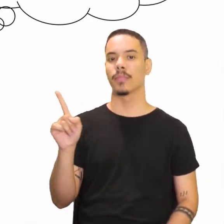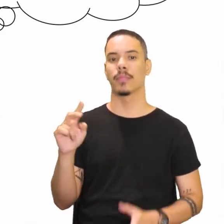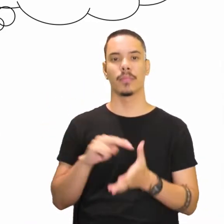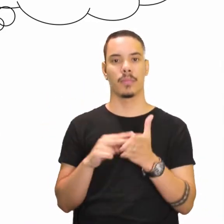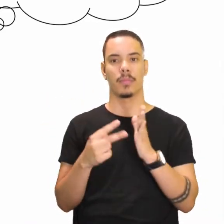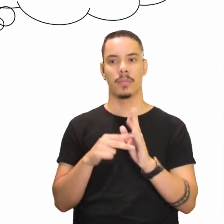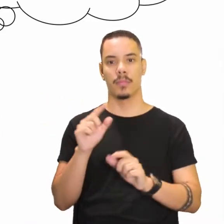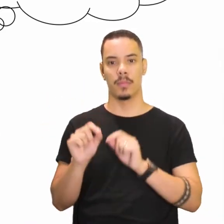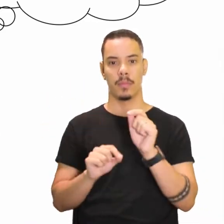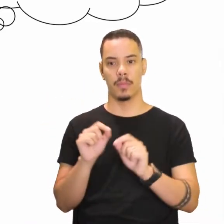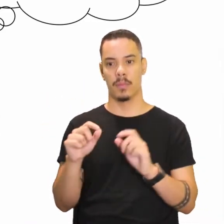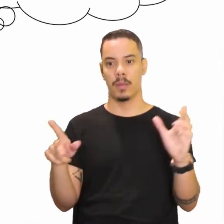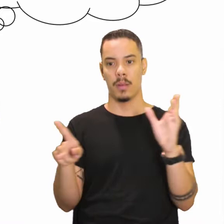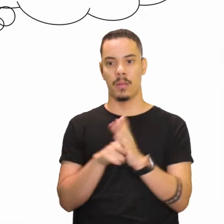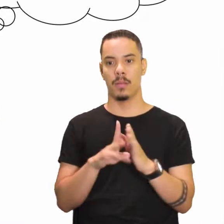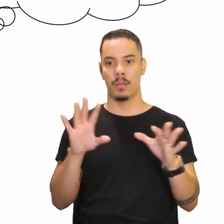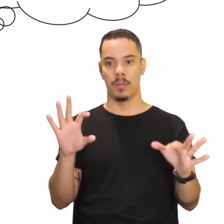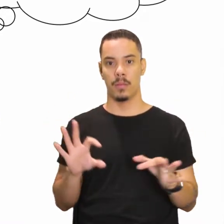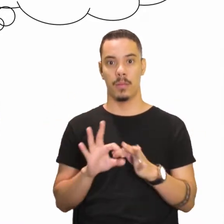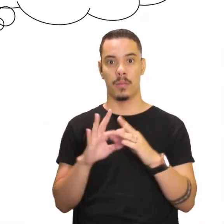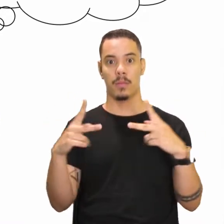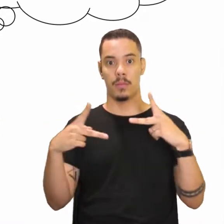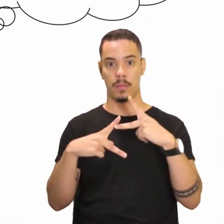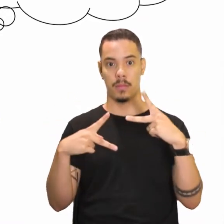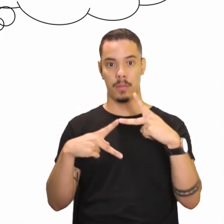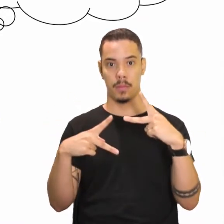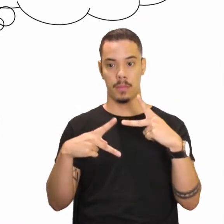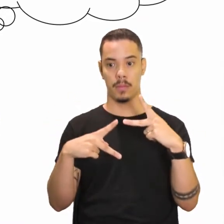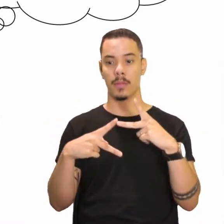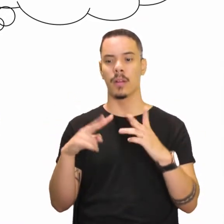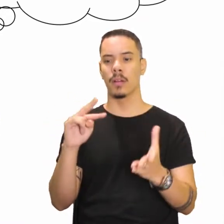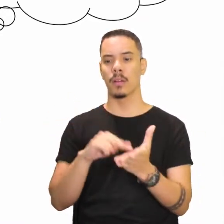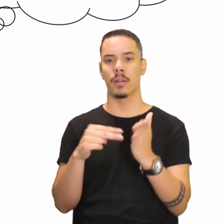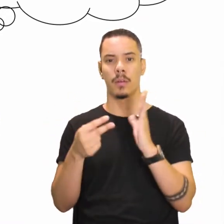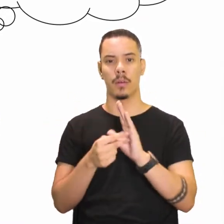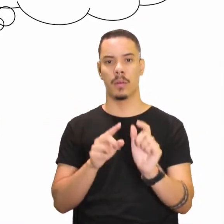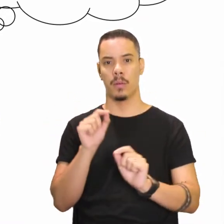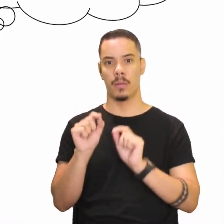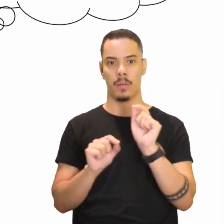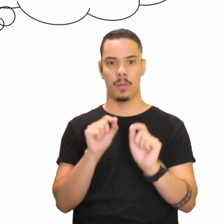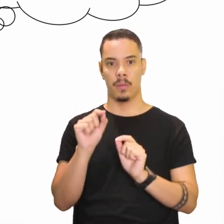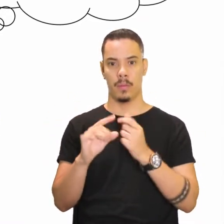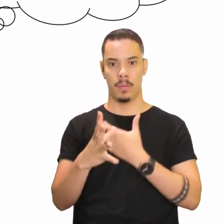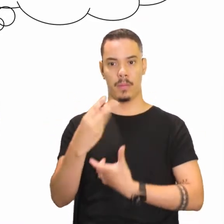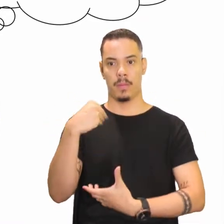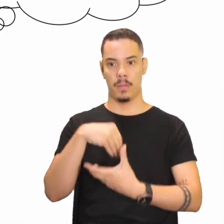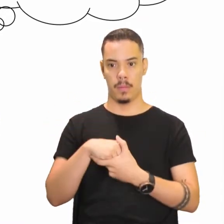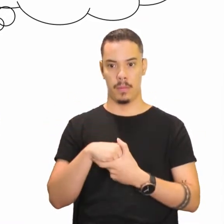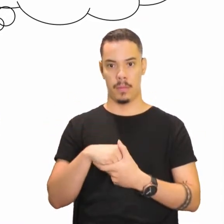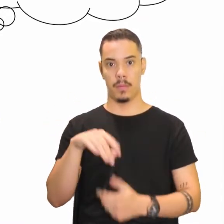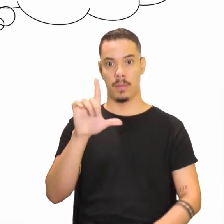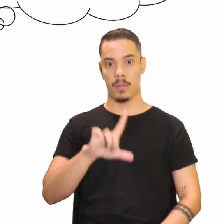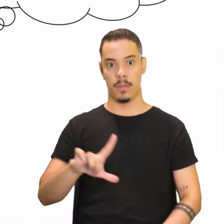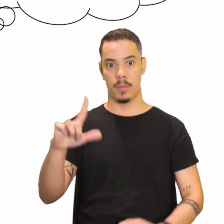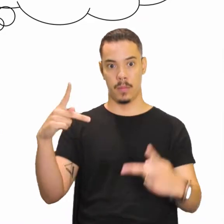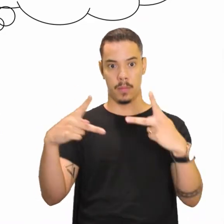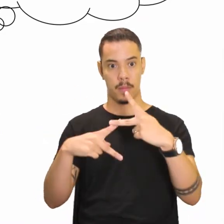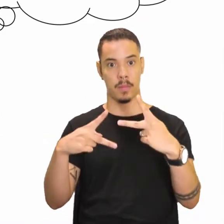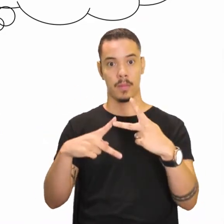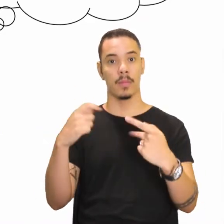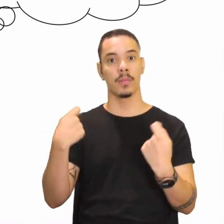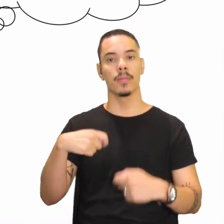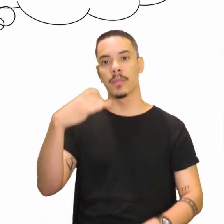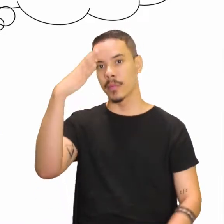uma locução prepositiva, amadinho. O que isso quer dizer na prepositiva? A gente vai ver o